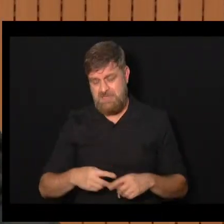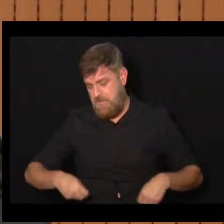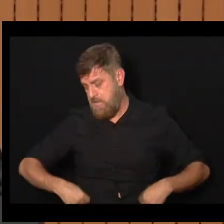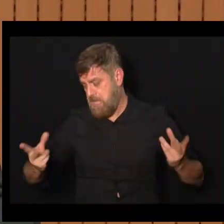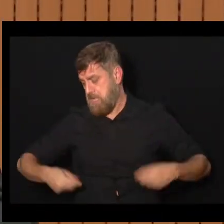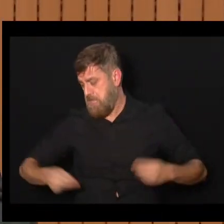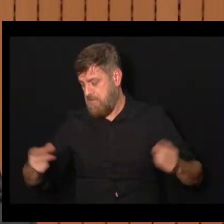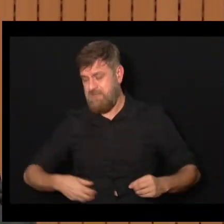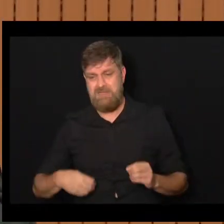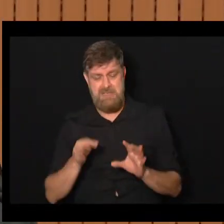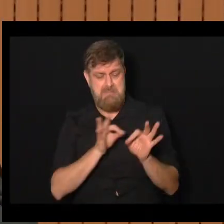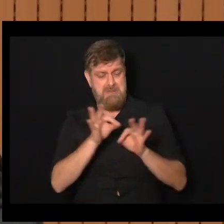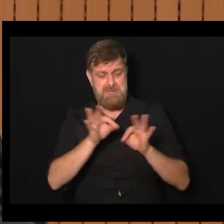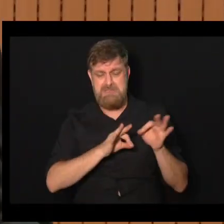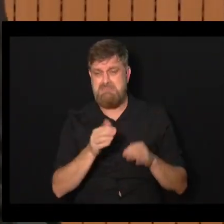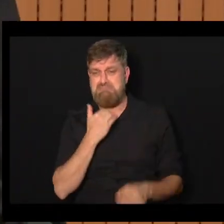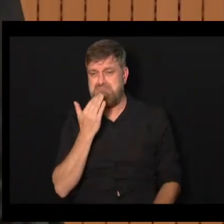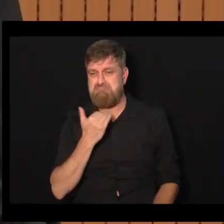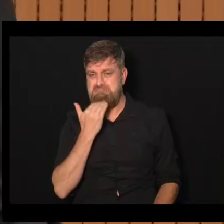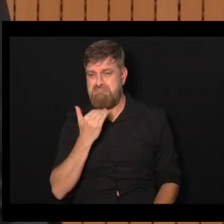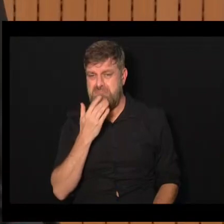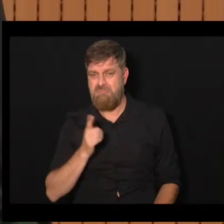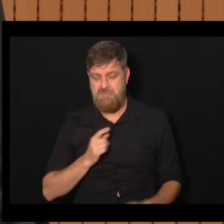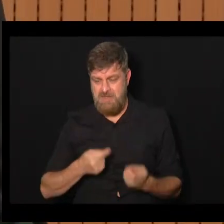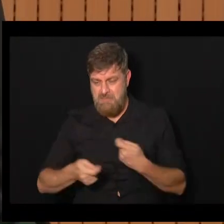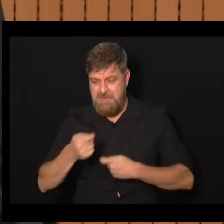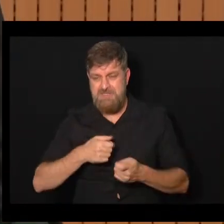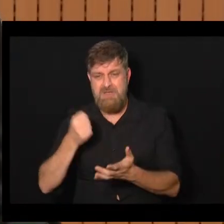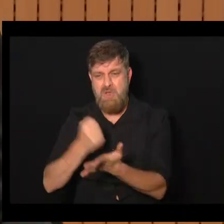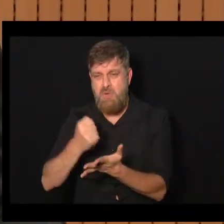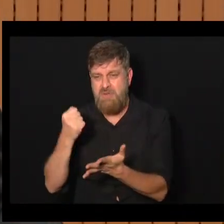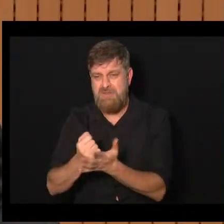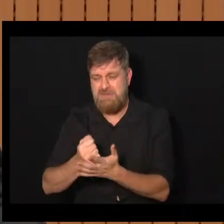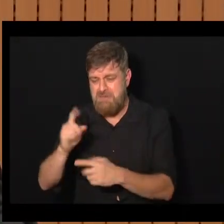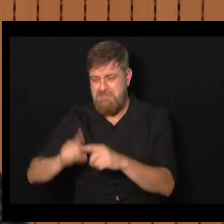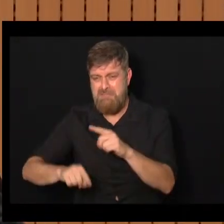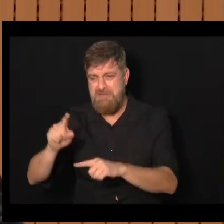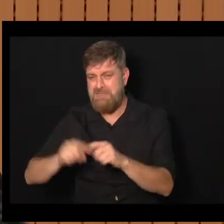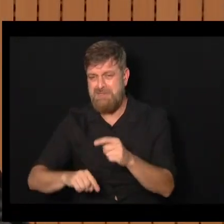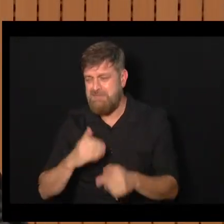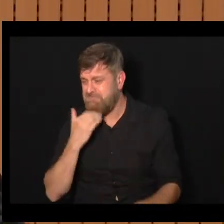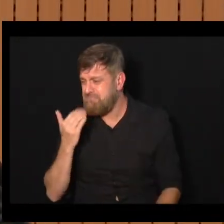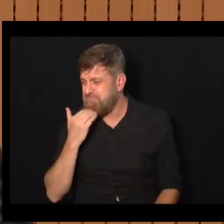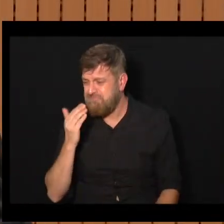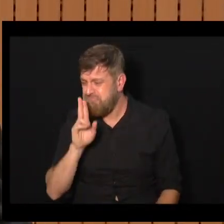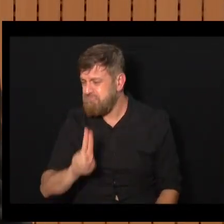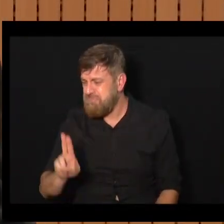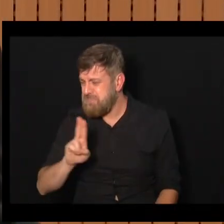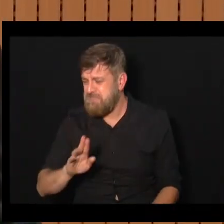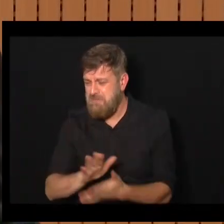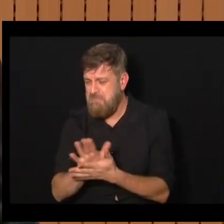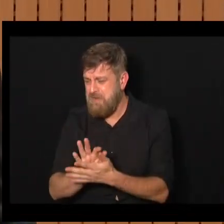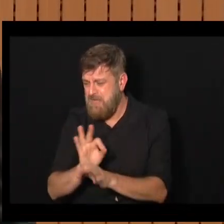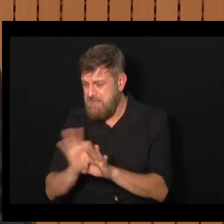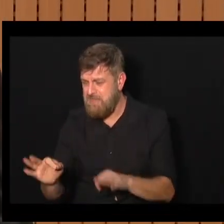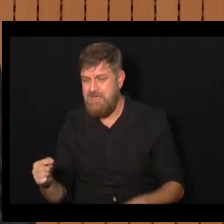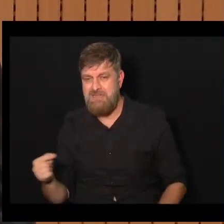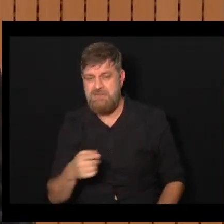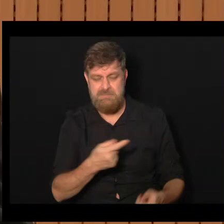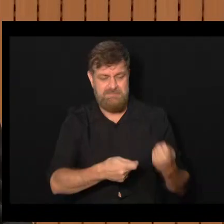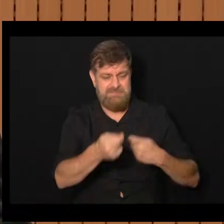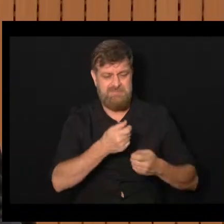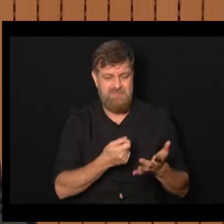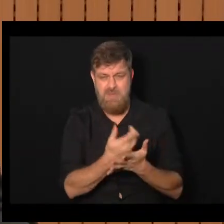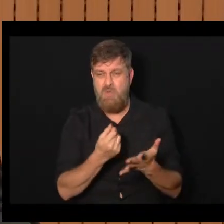sem planejamento, teve uma administração que contratou kits que não serviam para nada. Recentemente, a administração tem